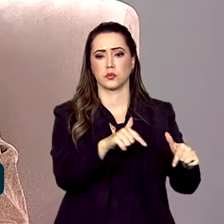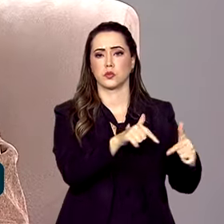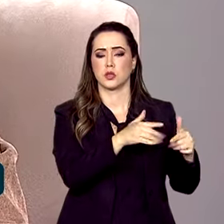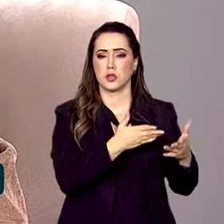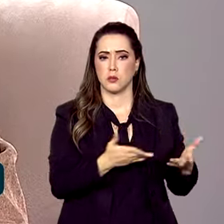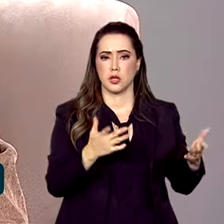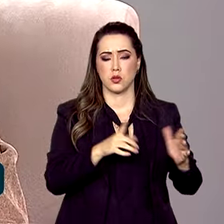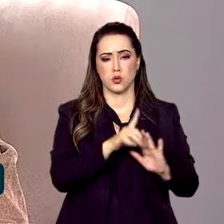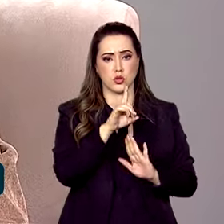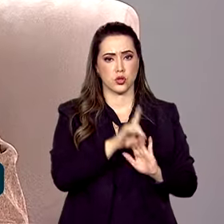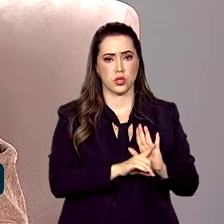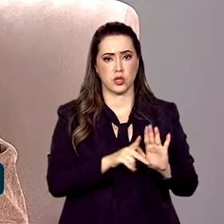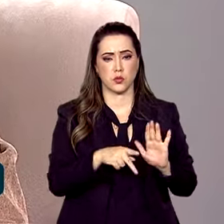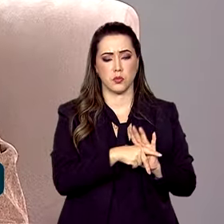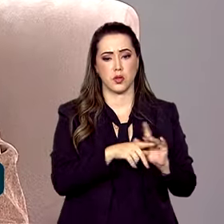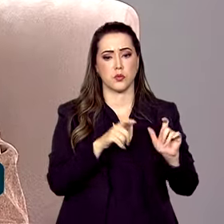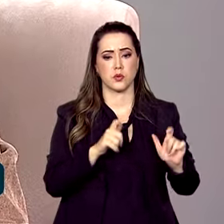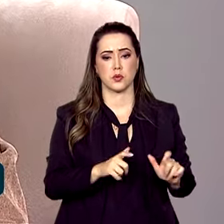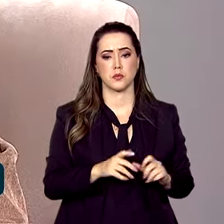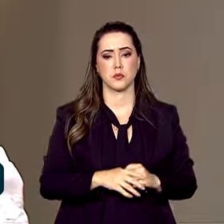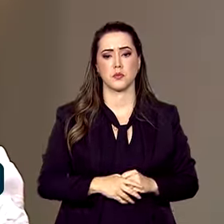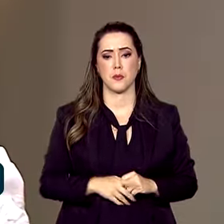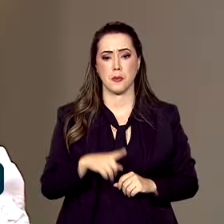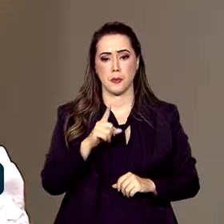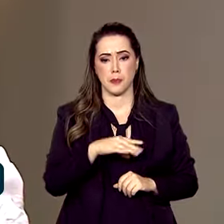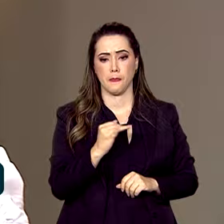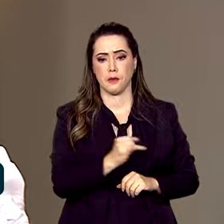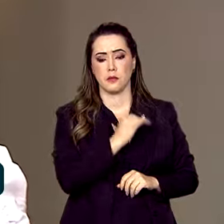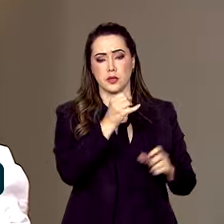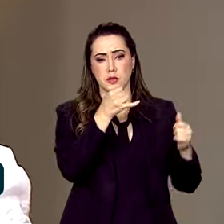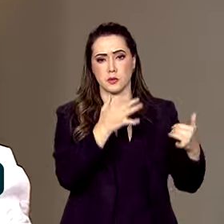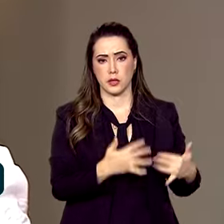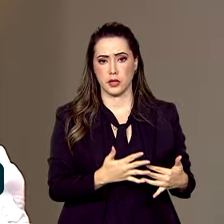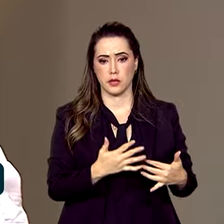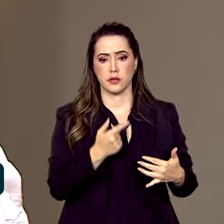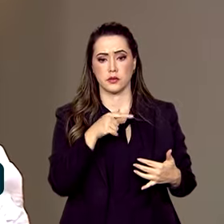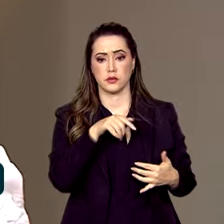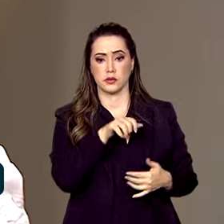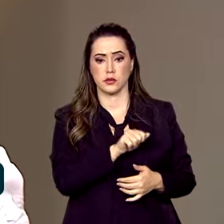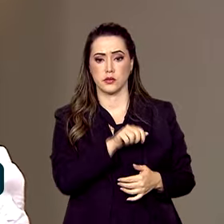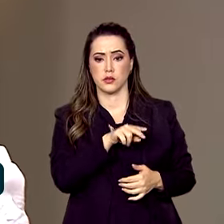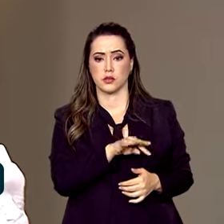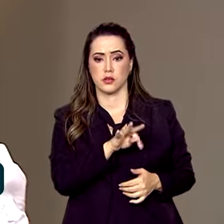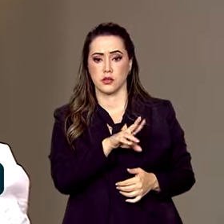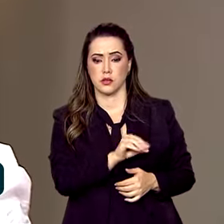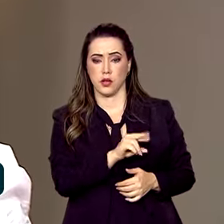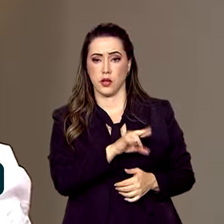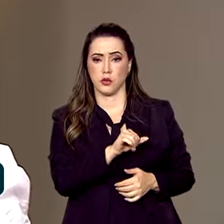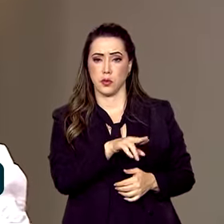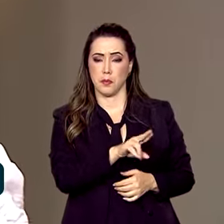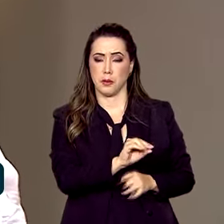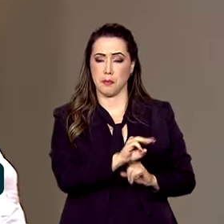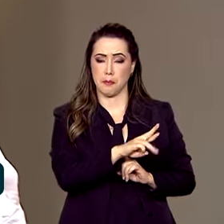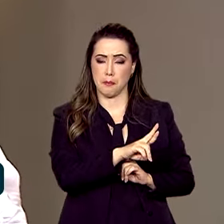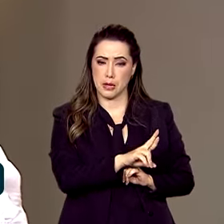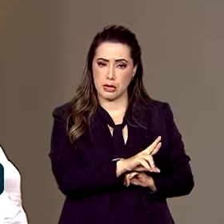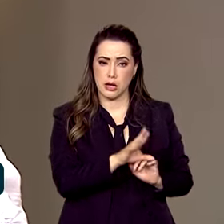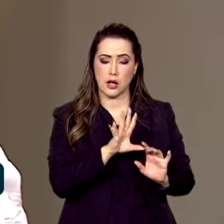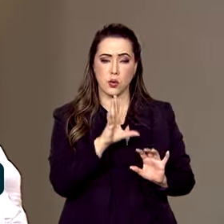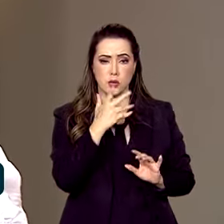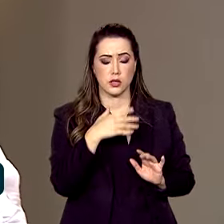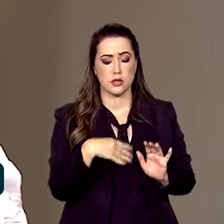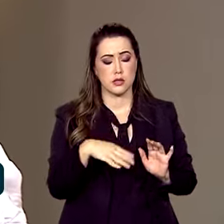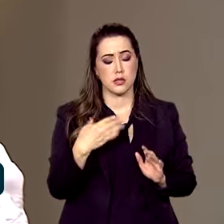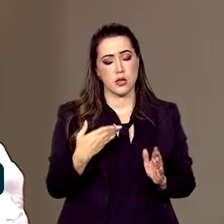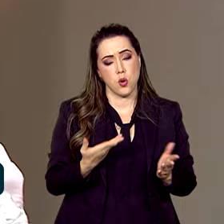pleno direito, a plena posse daquele espaço. E é importante salientar que Alto Rio Guamá, que aconteceu de forma recente, sempre com a parceria e